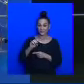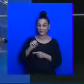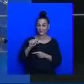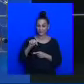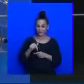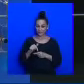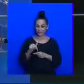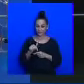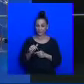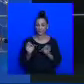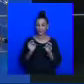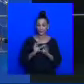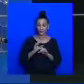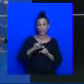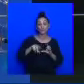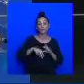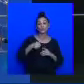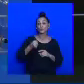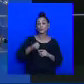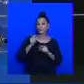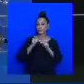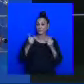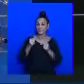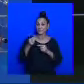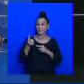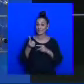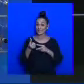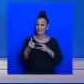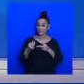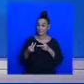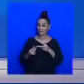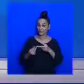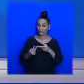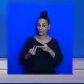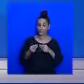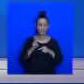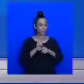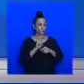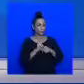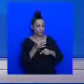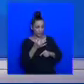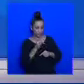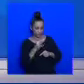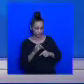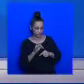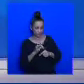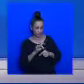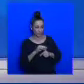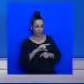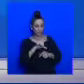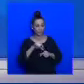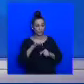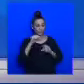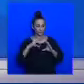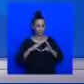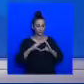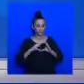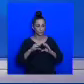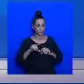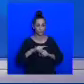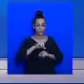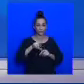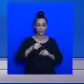e 07. E os trevos, 6 e 2. Os auditores confirmam as bolas,